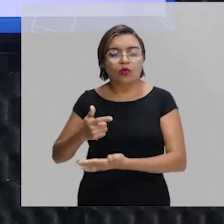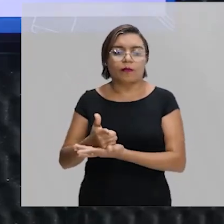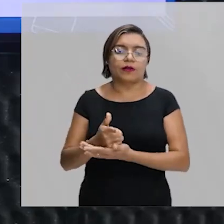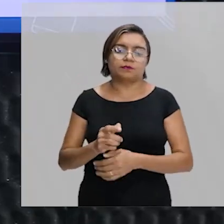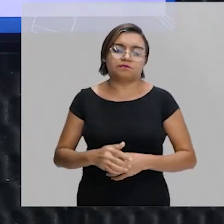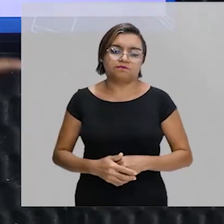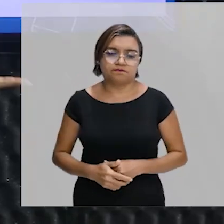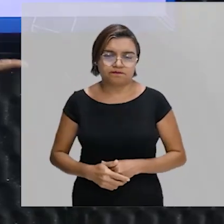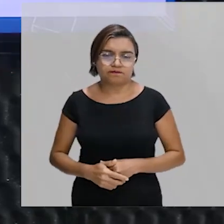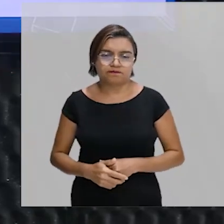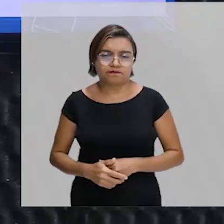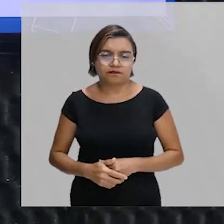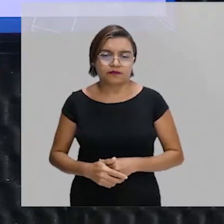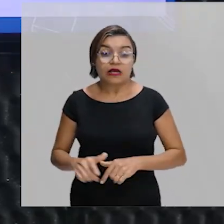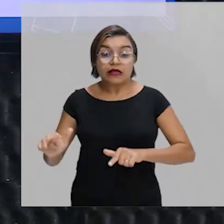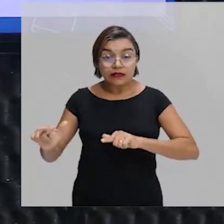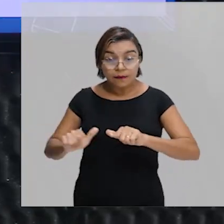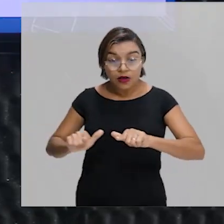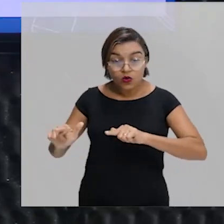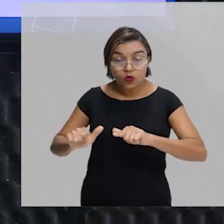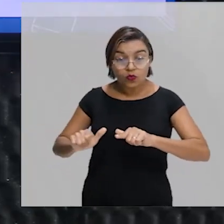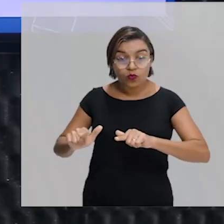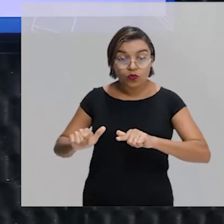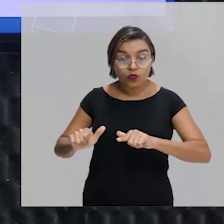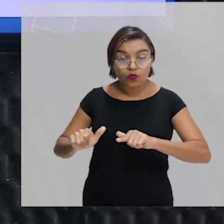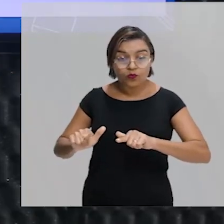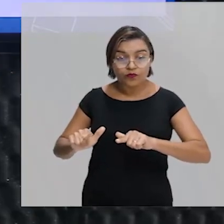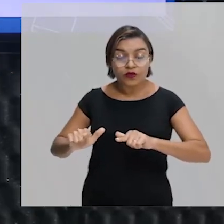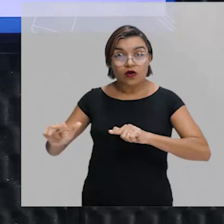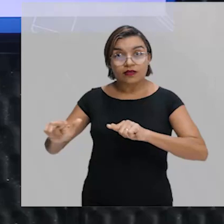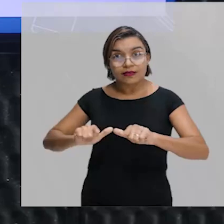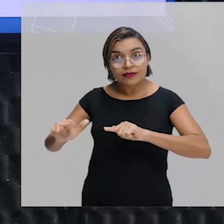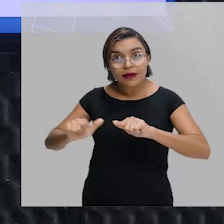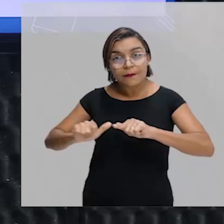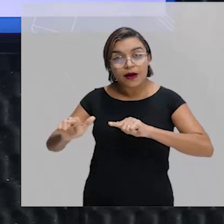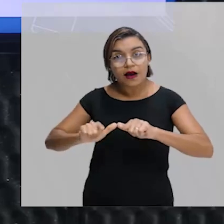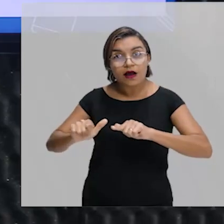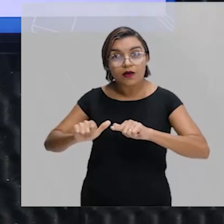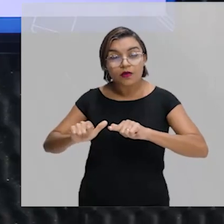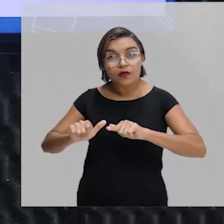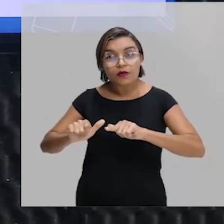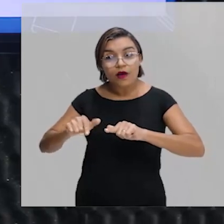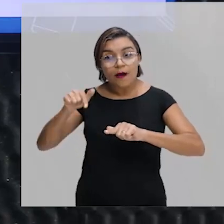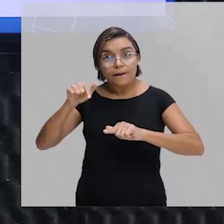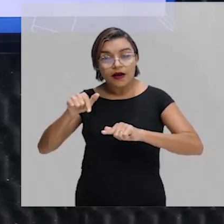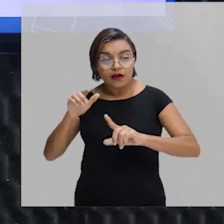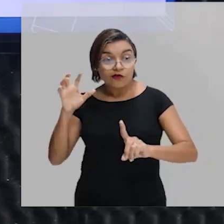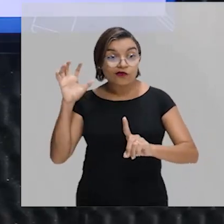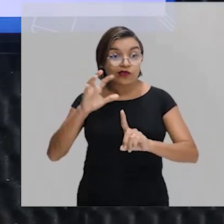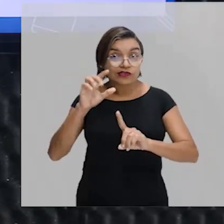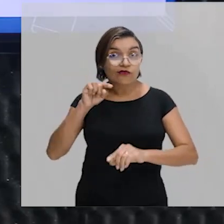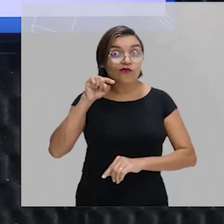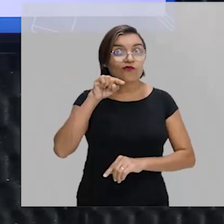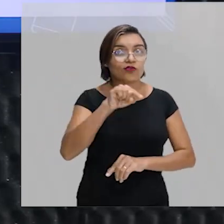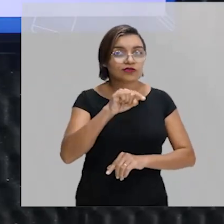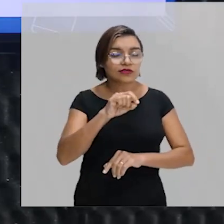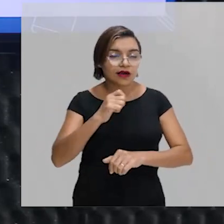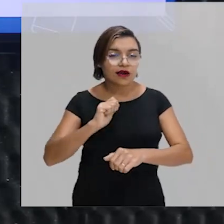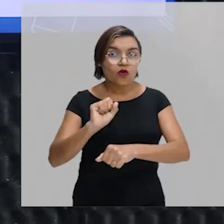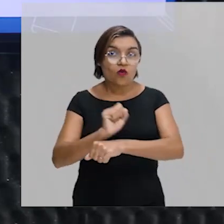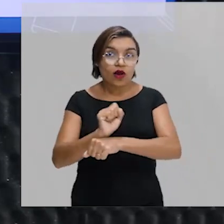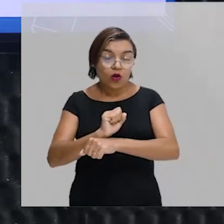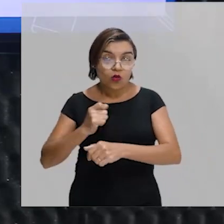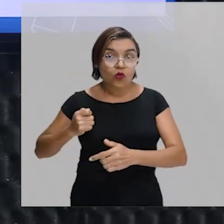te compres um carro. Então, trabalho muito para você comprar um carro. Aqui eu tenho te,